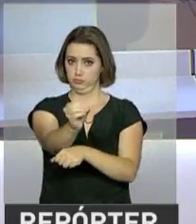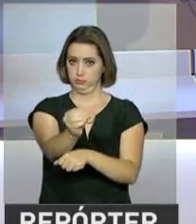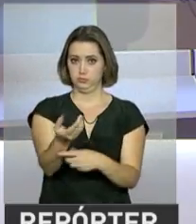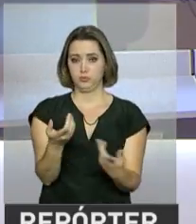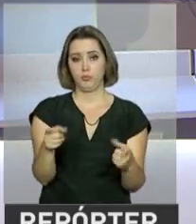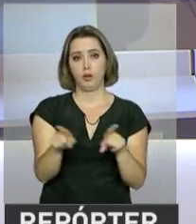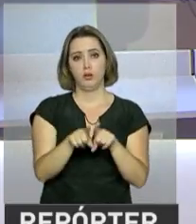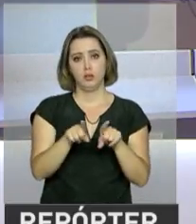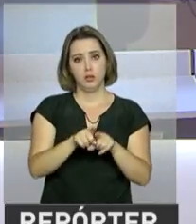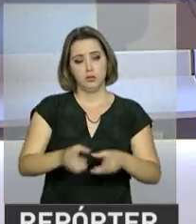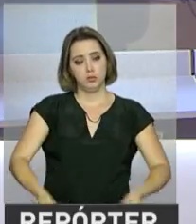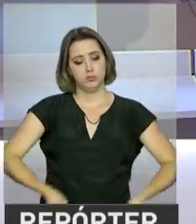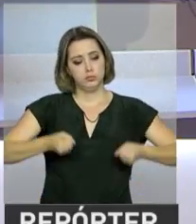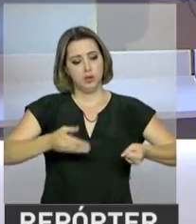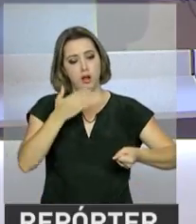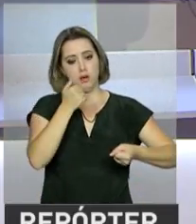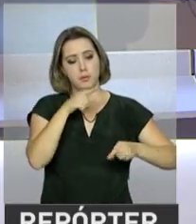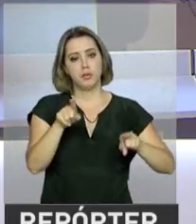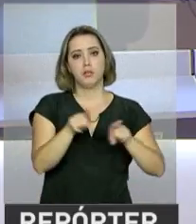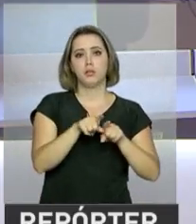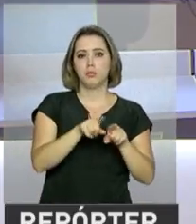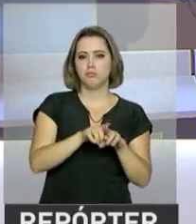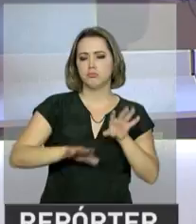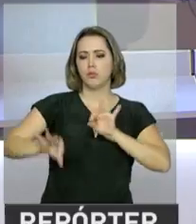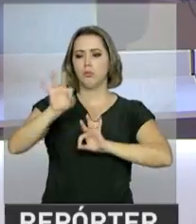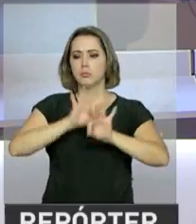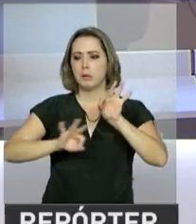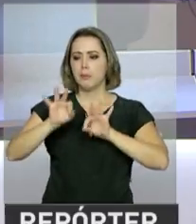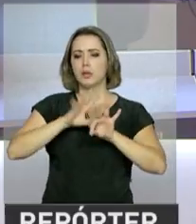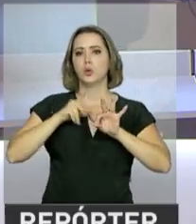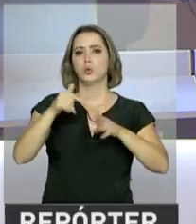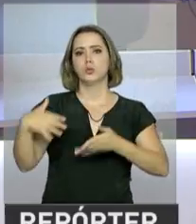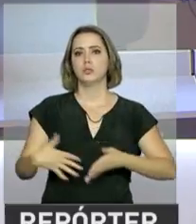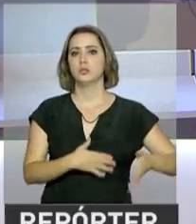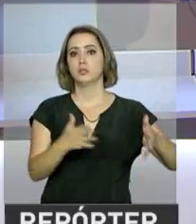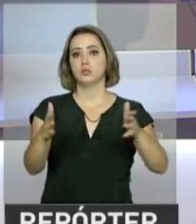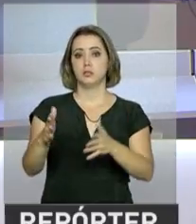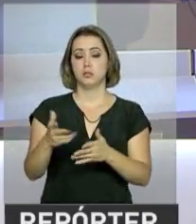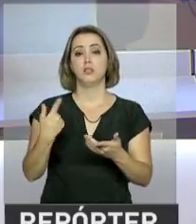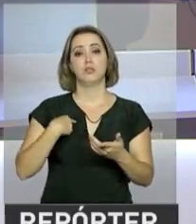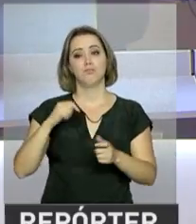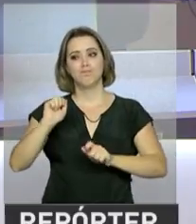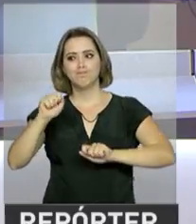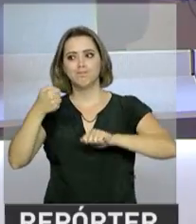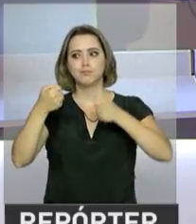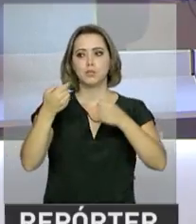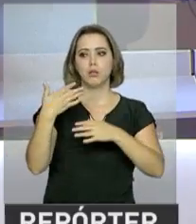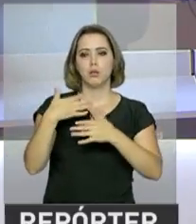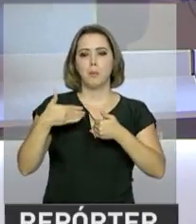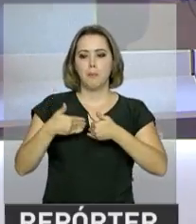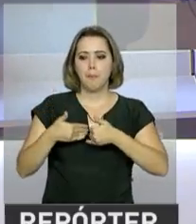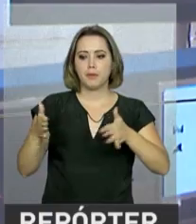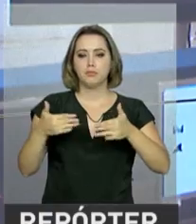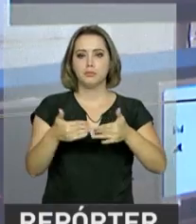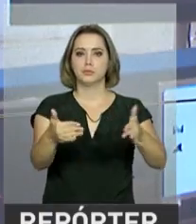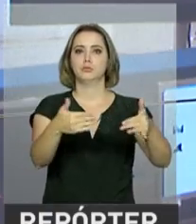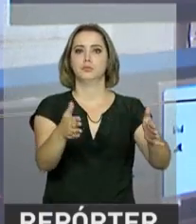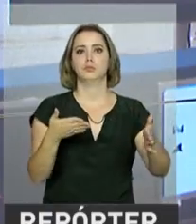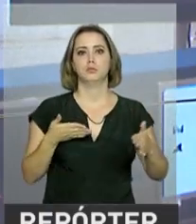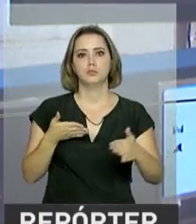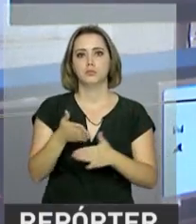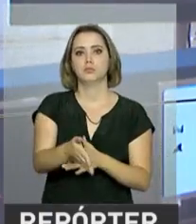forças armadas colaboram com o balizamento da estrada ea sinalização para desobstruir o trecho